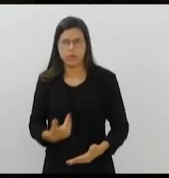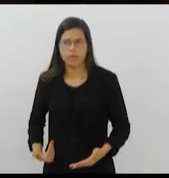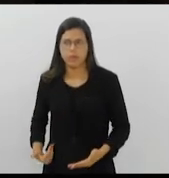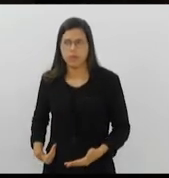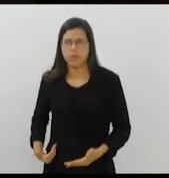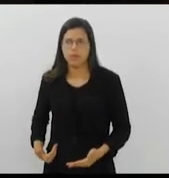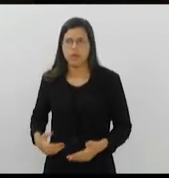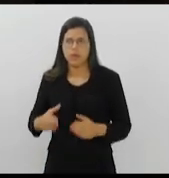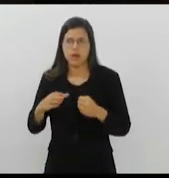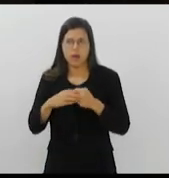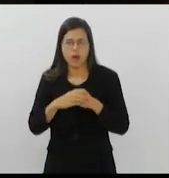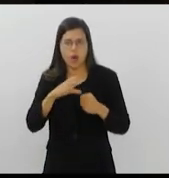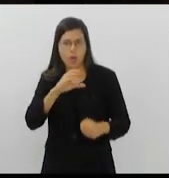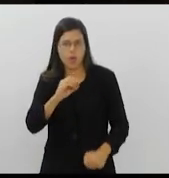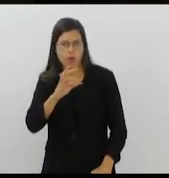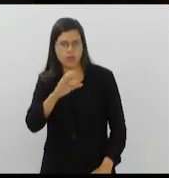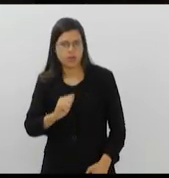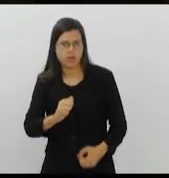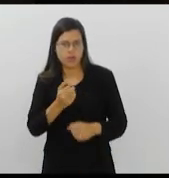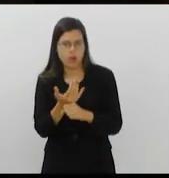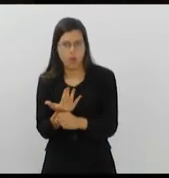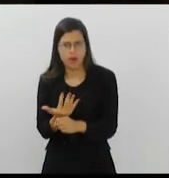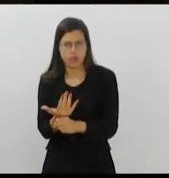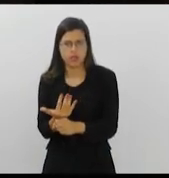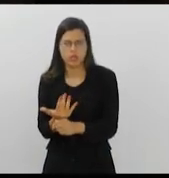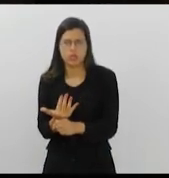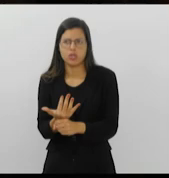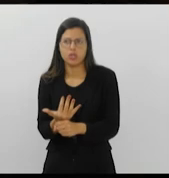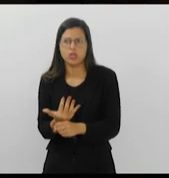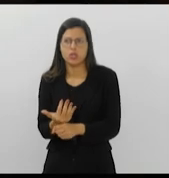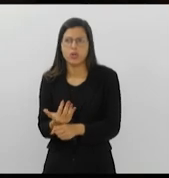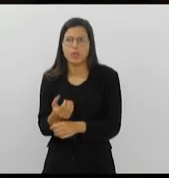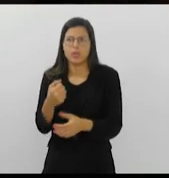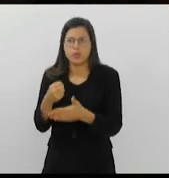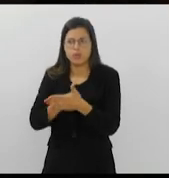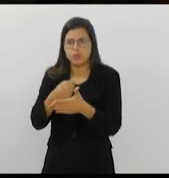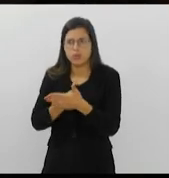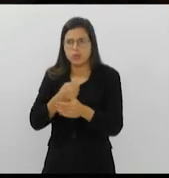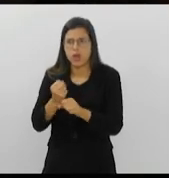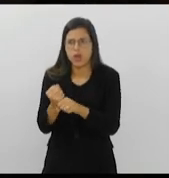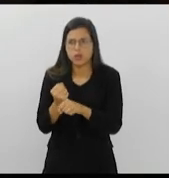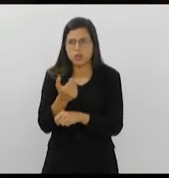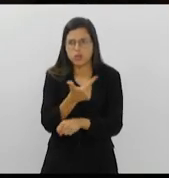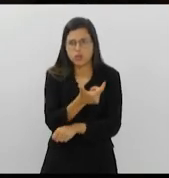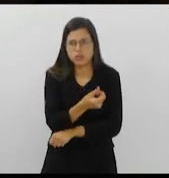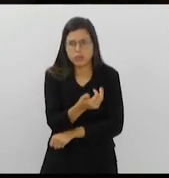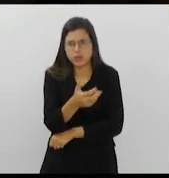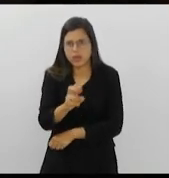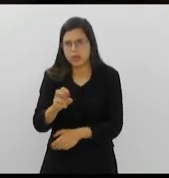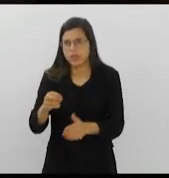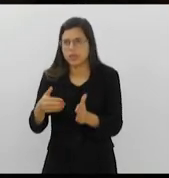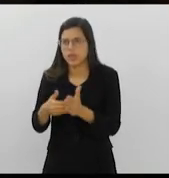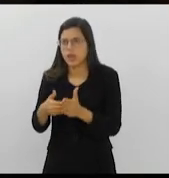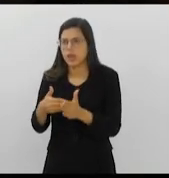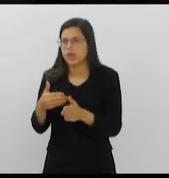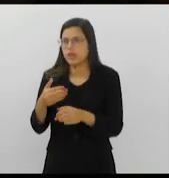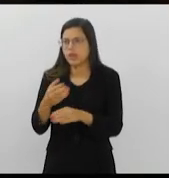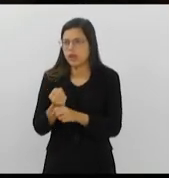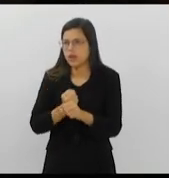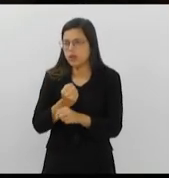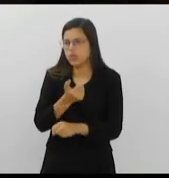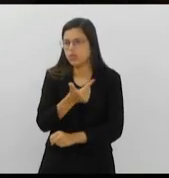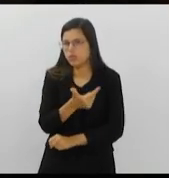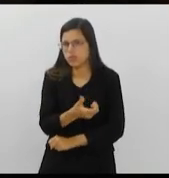é de cotista da UERJ. A luta de 2015 a 2017 para que a nossa universidade não fechasse